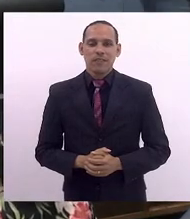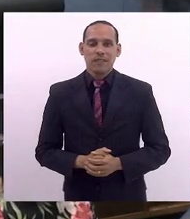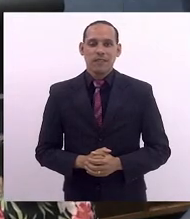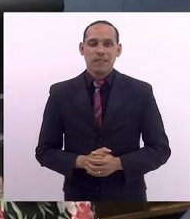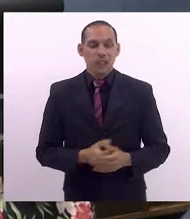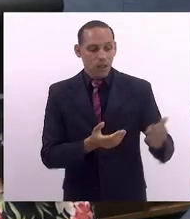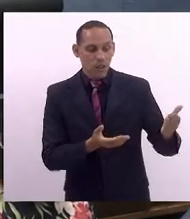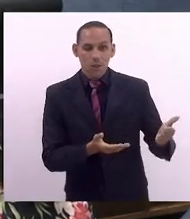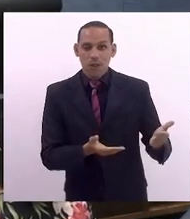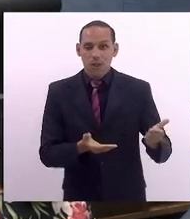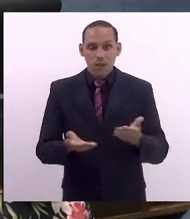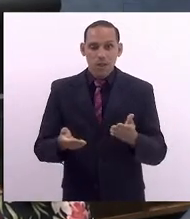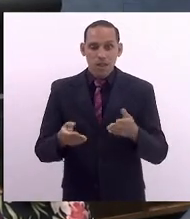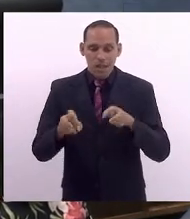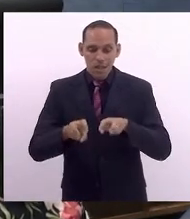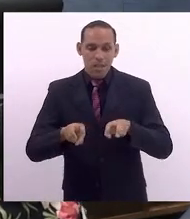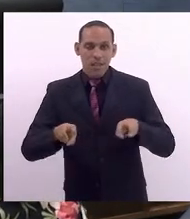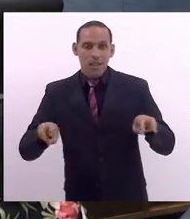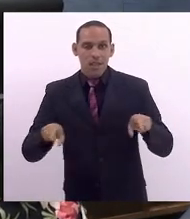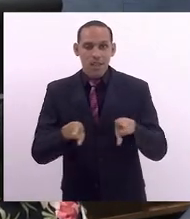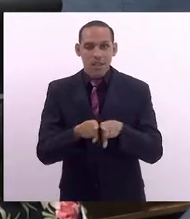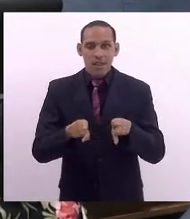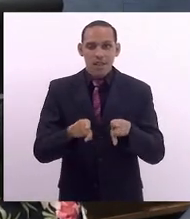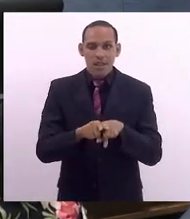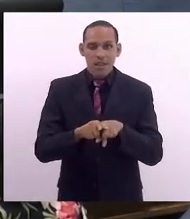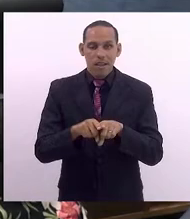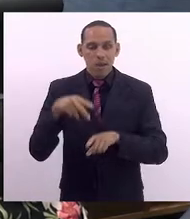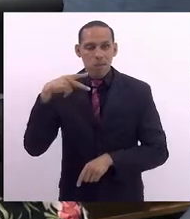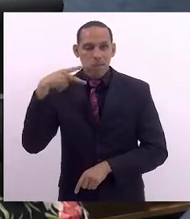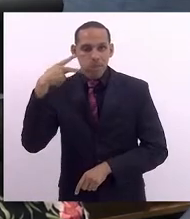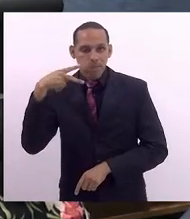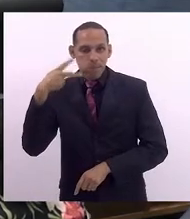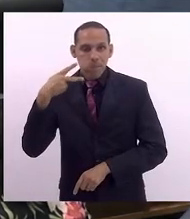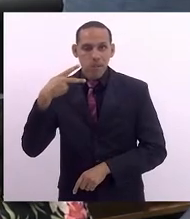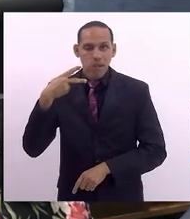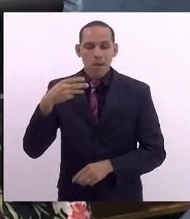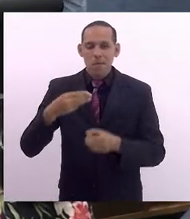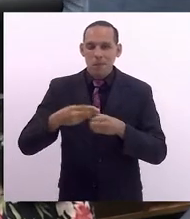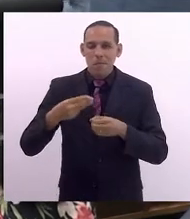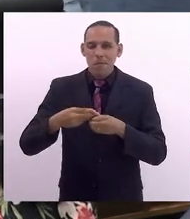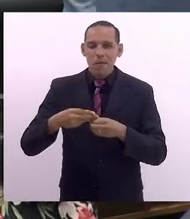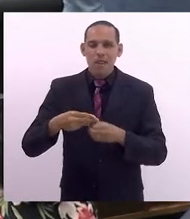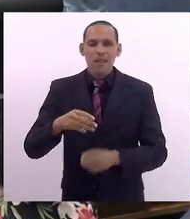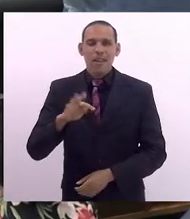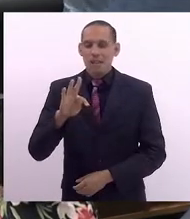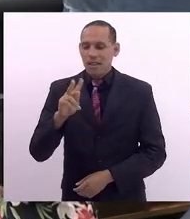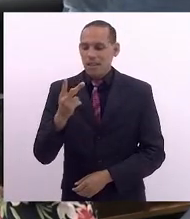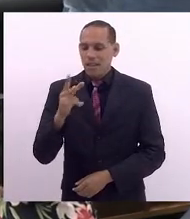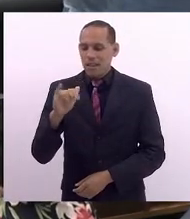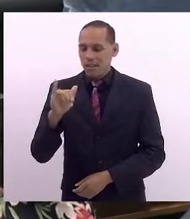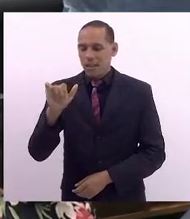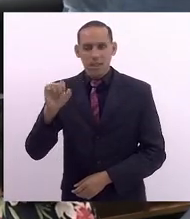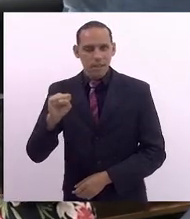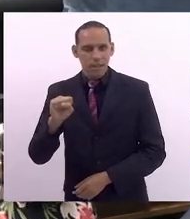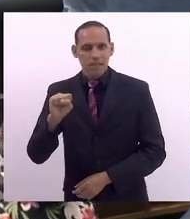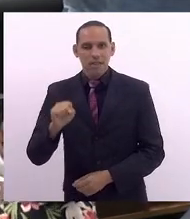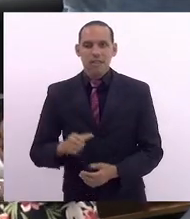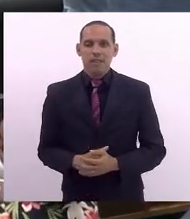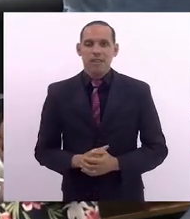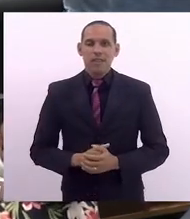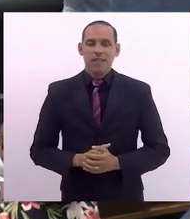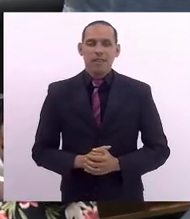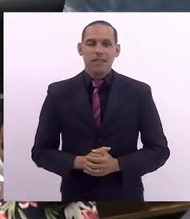Convido a compor a mesa também a vereadora do município do Rio de Janeiro, Thaís Ferreira.